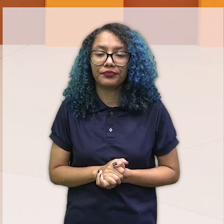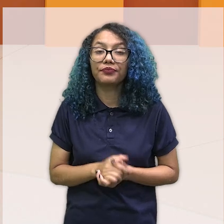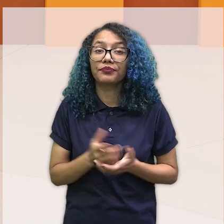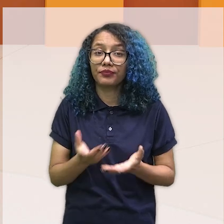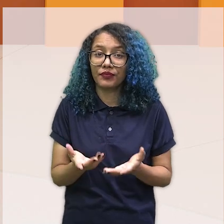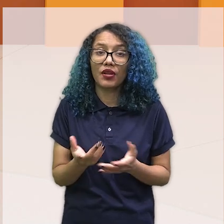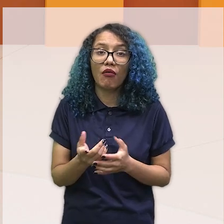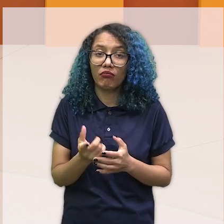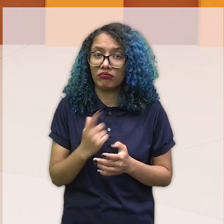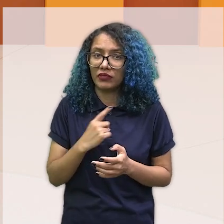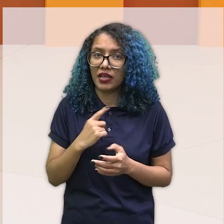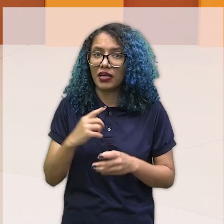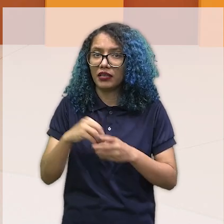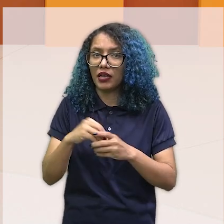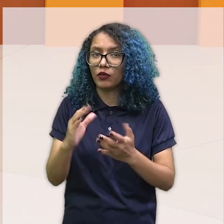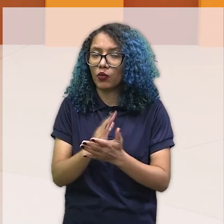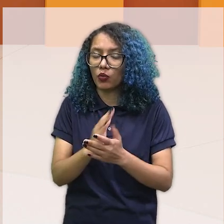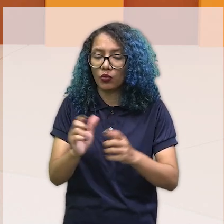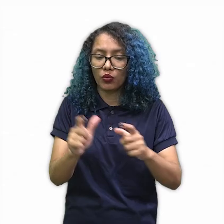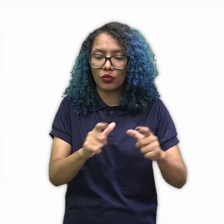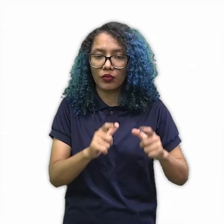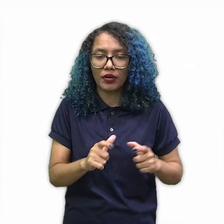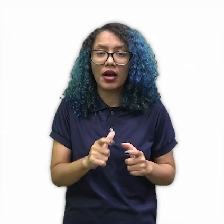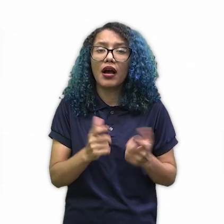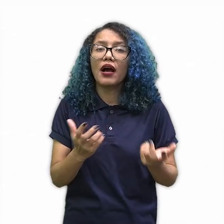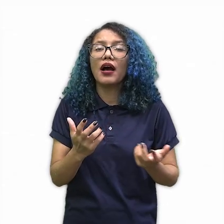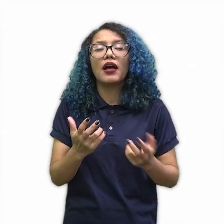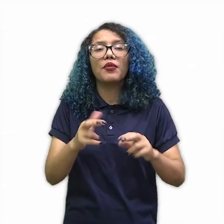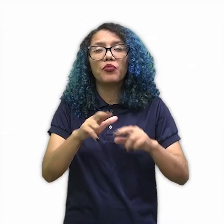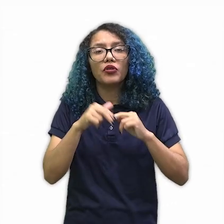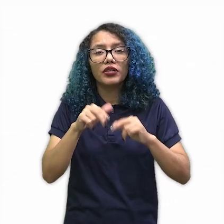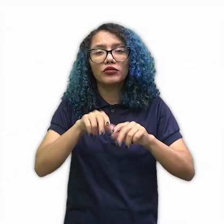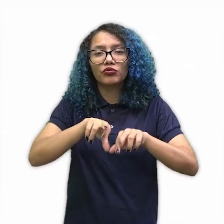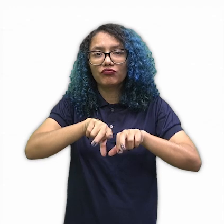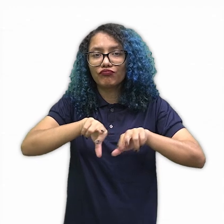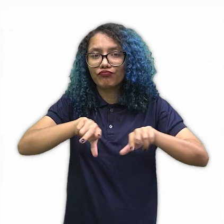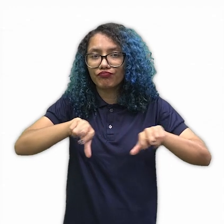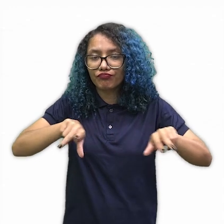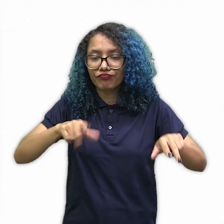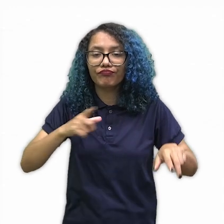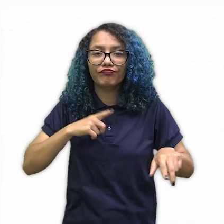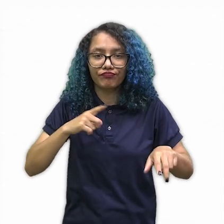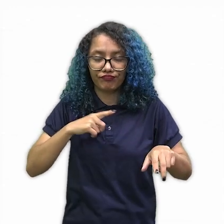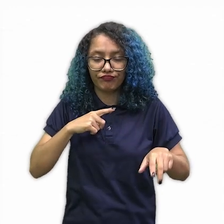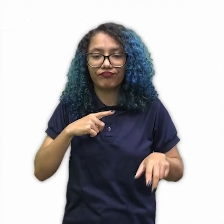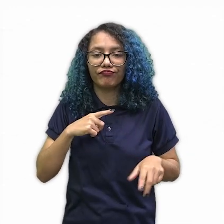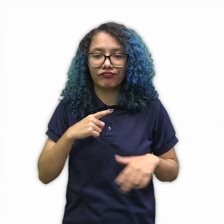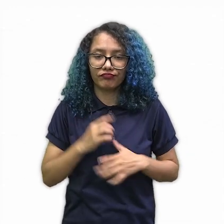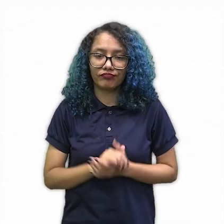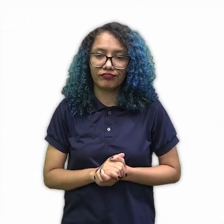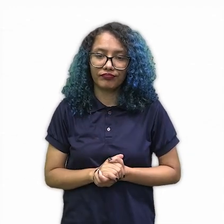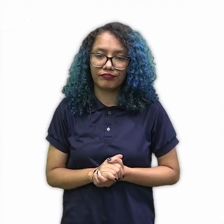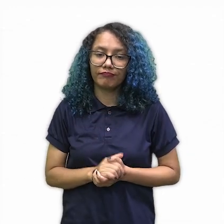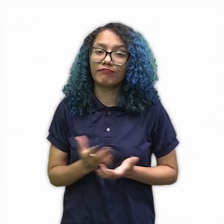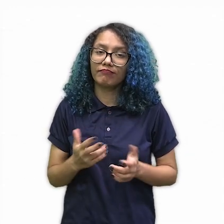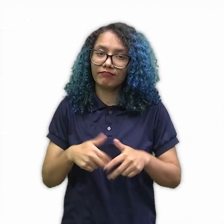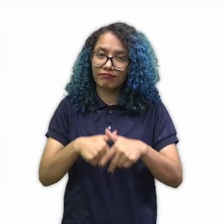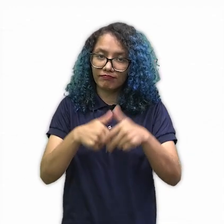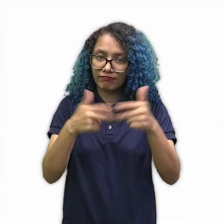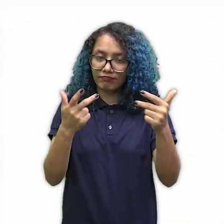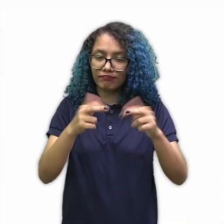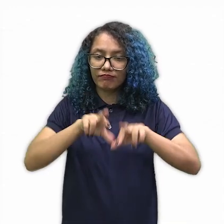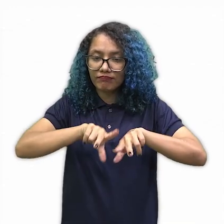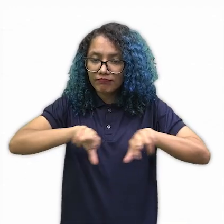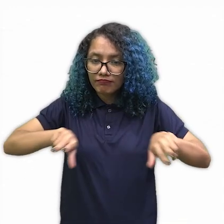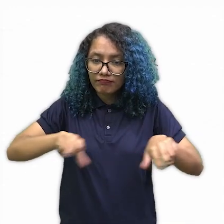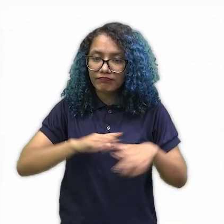local, acaba apresentando uma diversidade étnica, tá? A diversidade étnica, ela